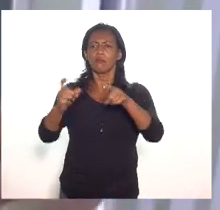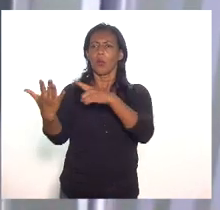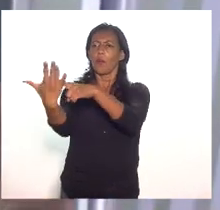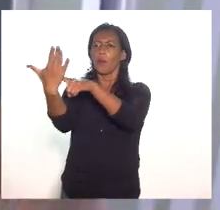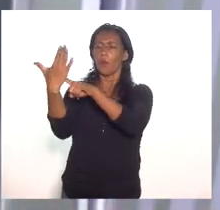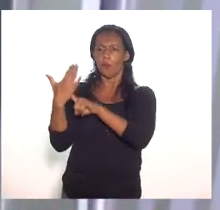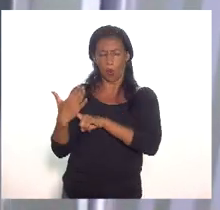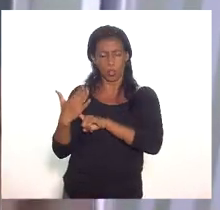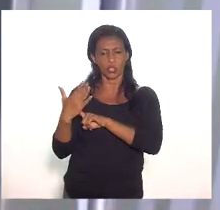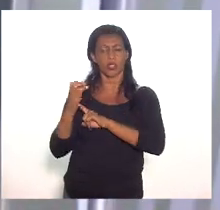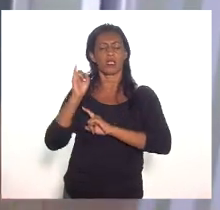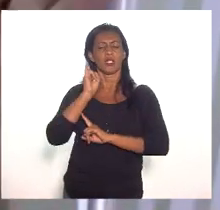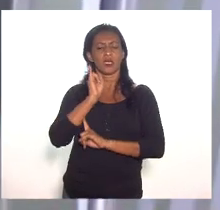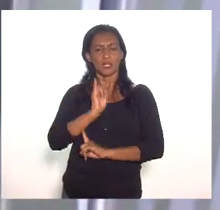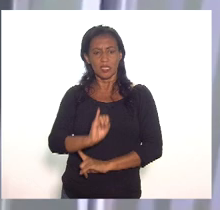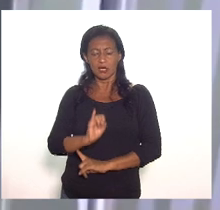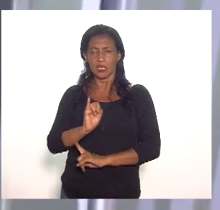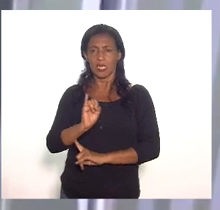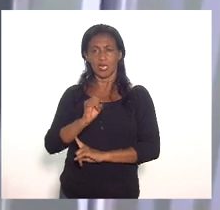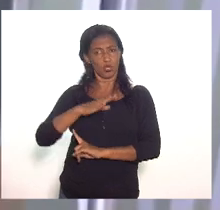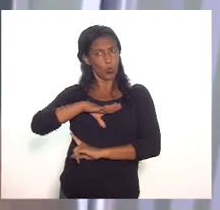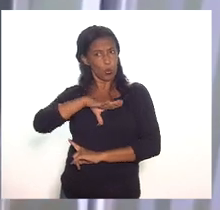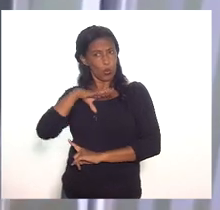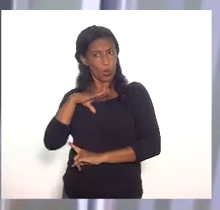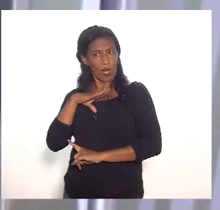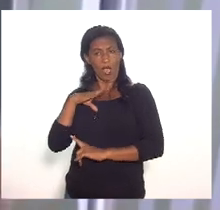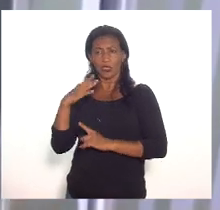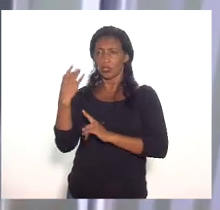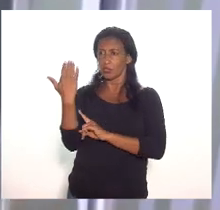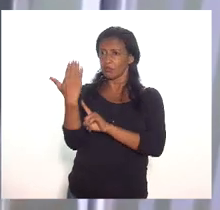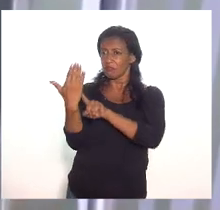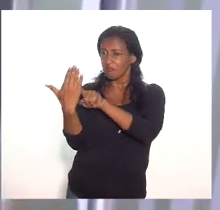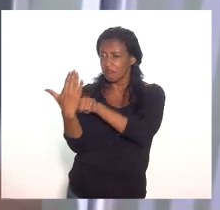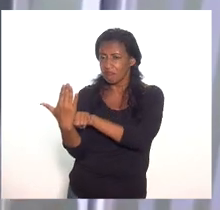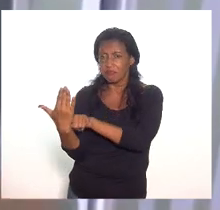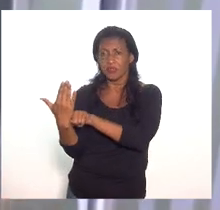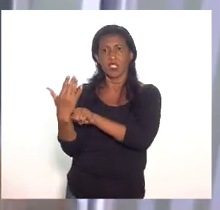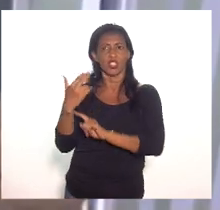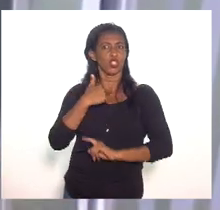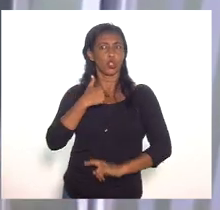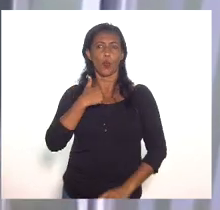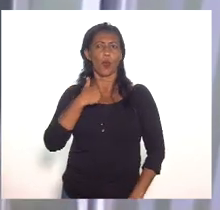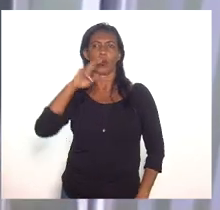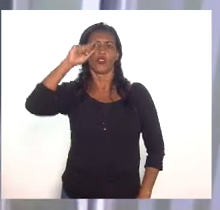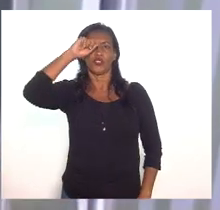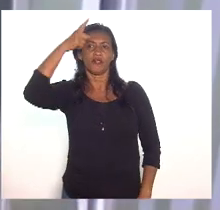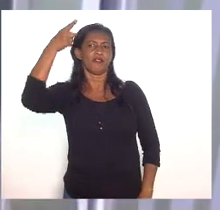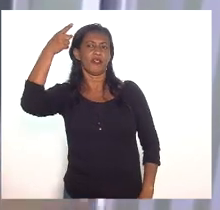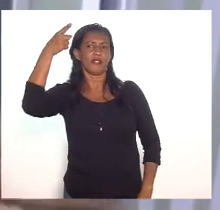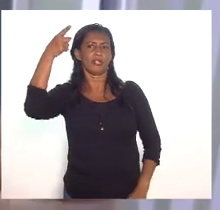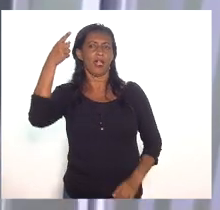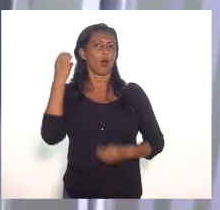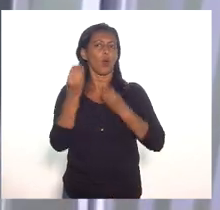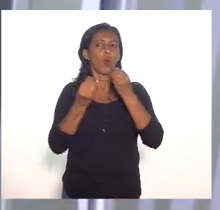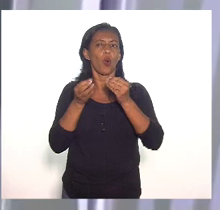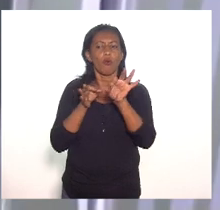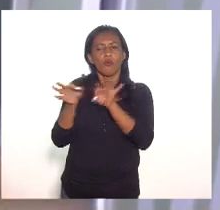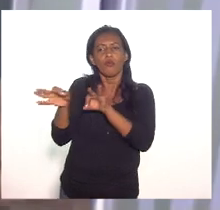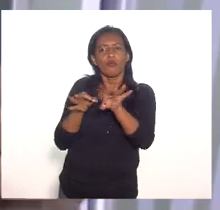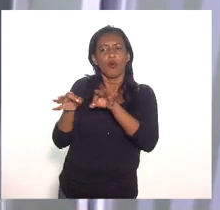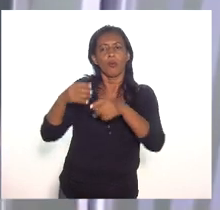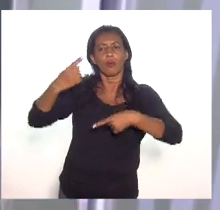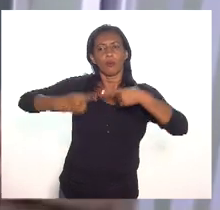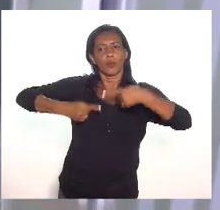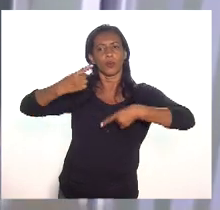tiver encarar a realidade do jeito que ela se apresenta, não do jeito que a gente quer inventá-la, nós não teremos condições de formular políticas públicas, não